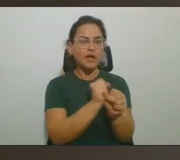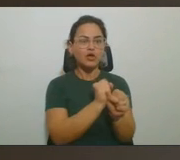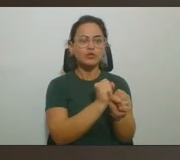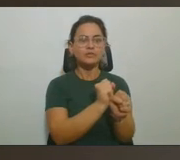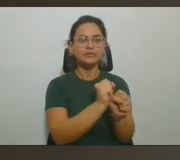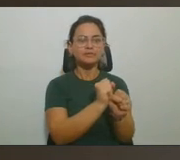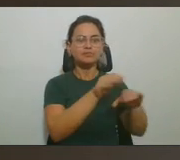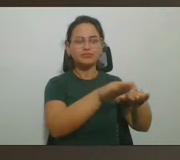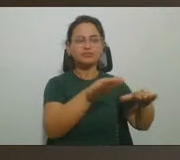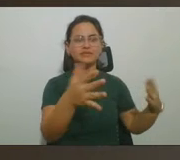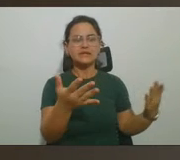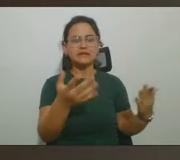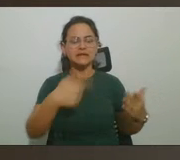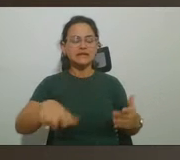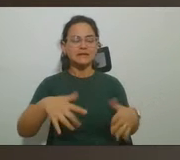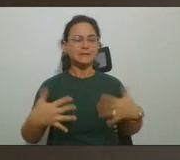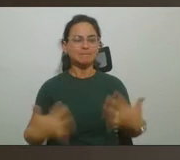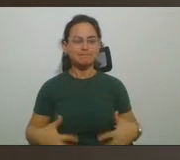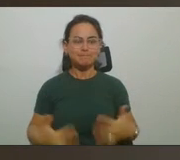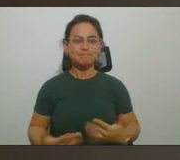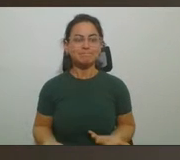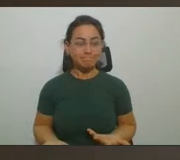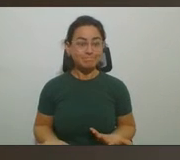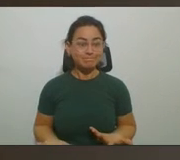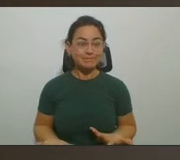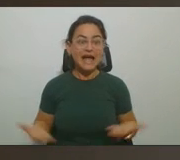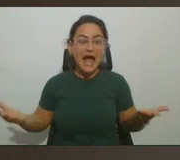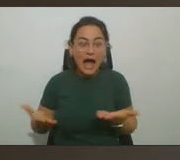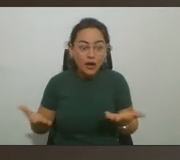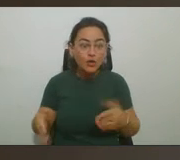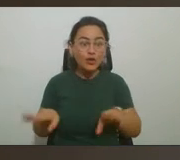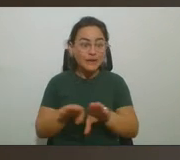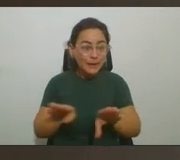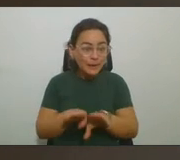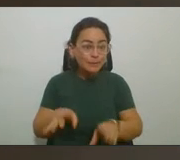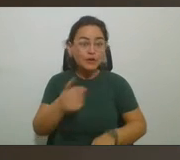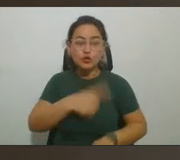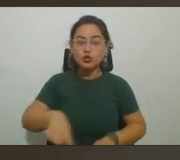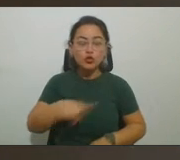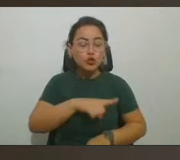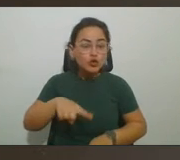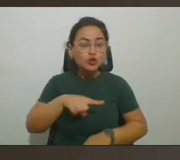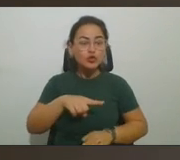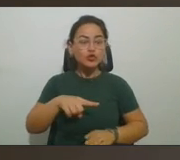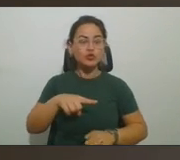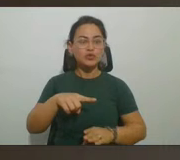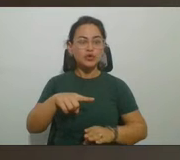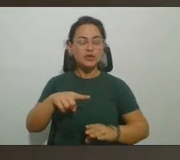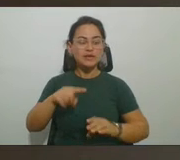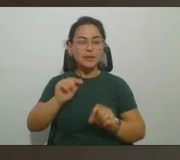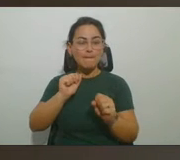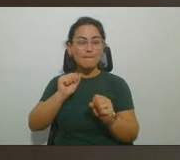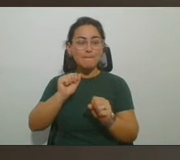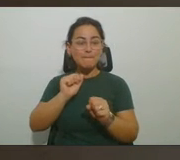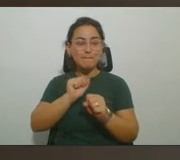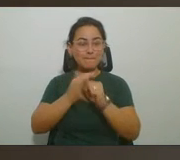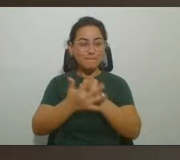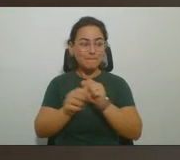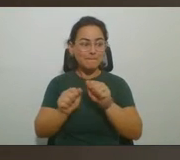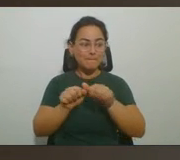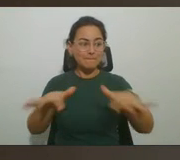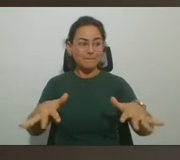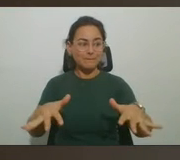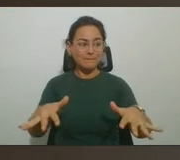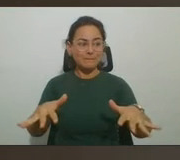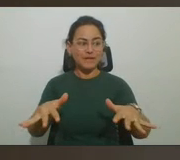edição, resistimos em meio a uma pandemia planetária. Muito aprendemos nesse tempo, assim como muitas